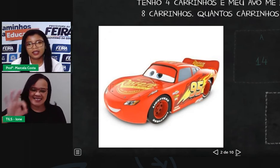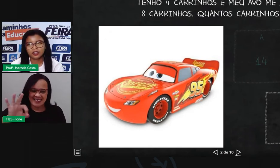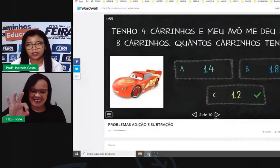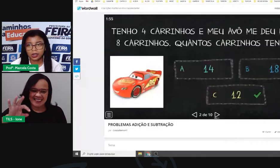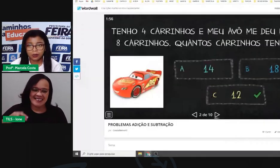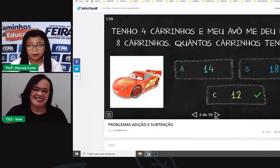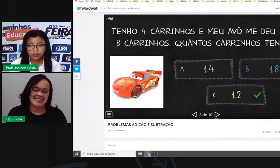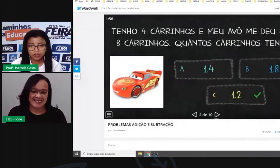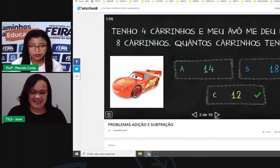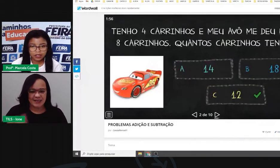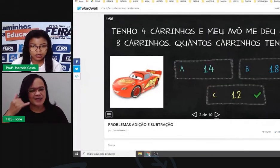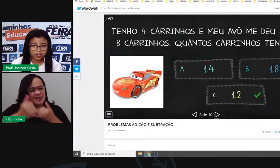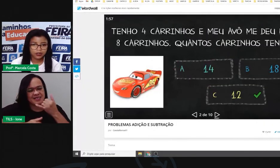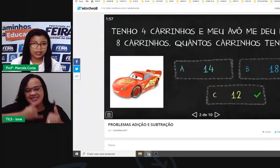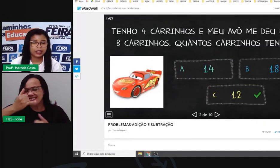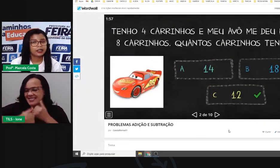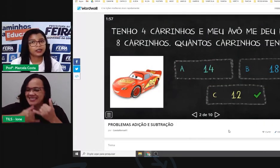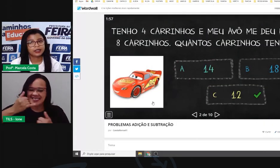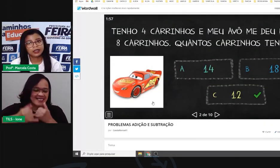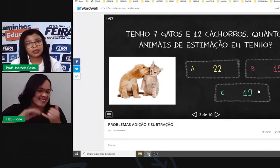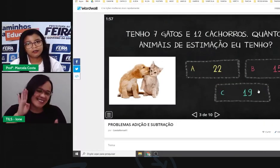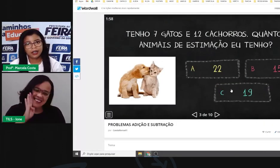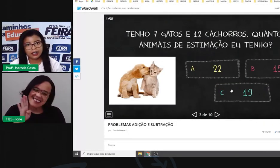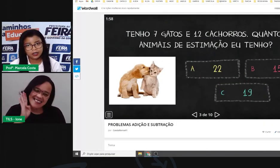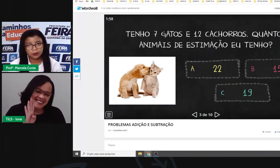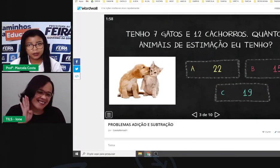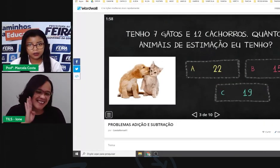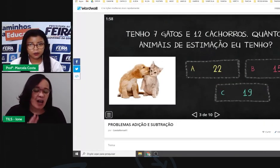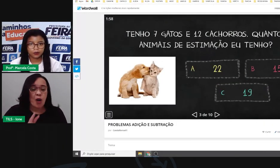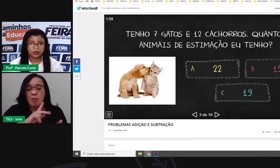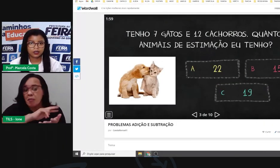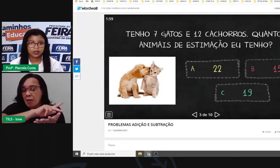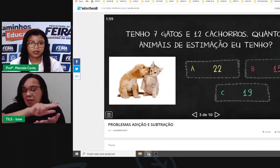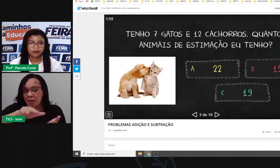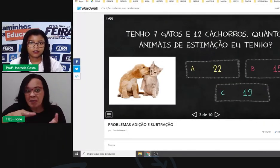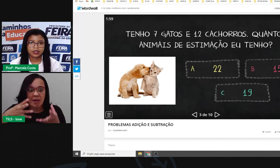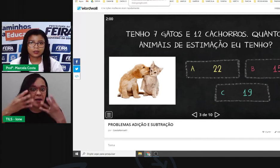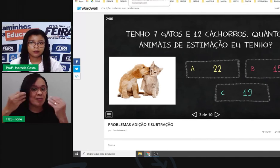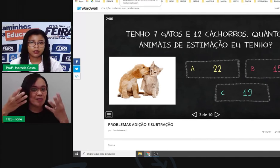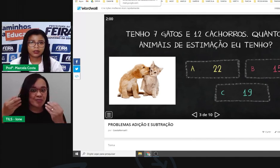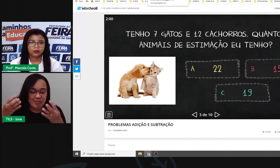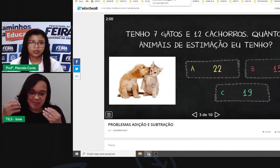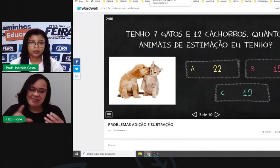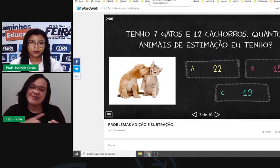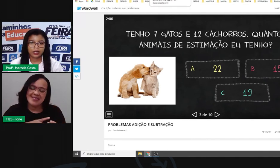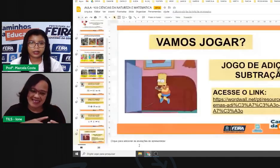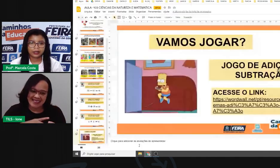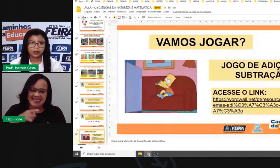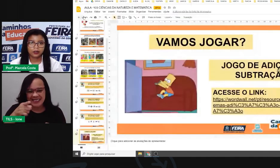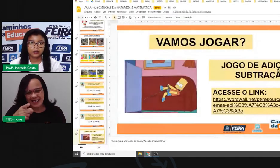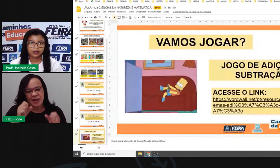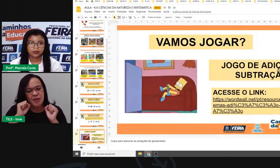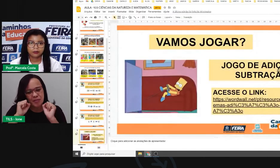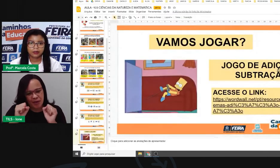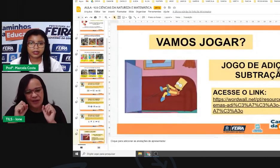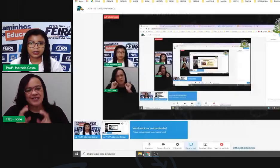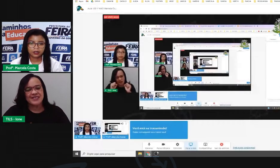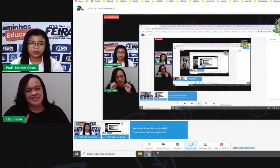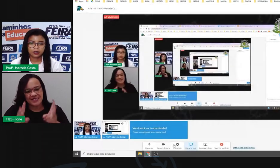Esse joguinho é muito divertido, crianças, e tem várias opções. Vocês podem continuar aí, ó,